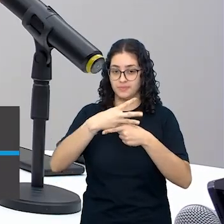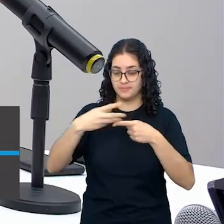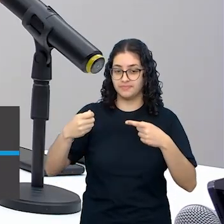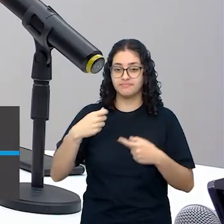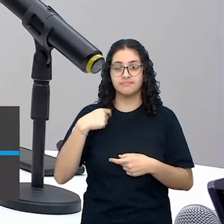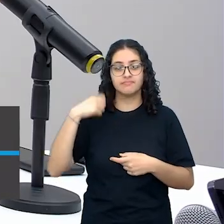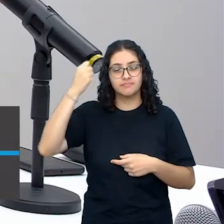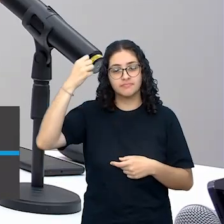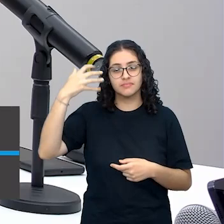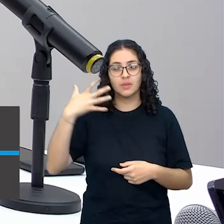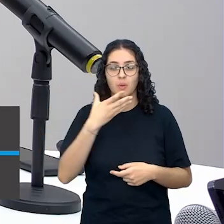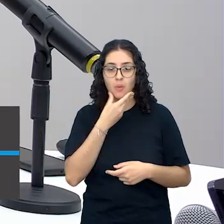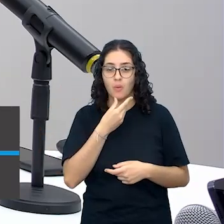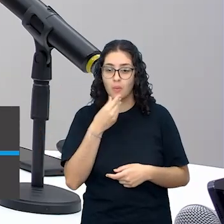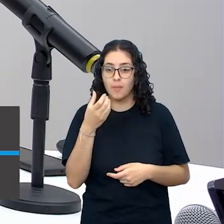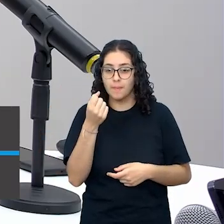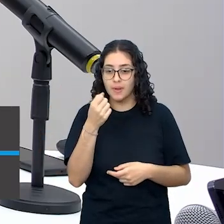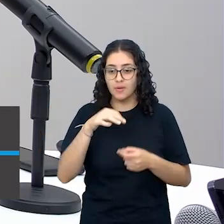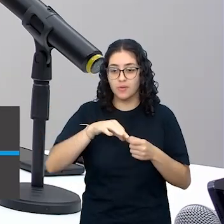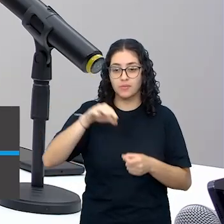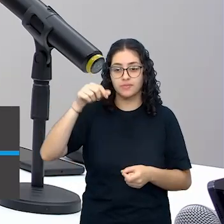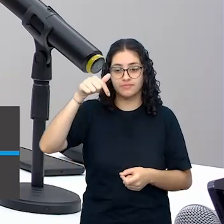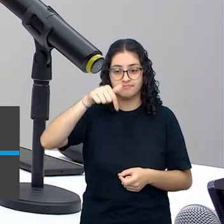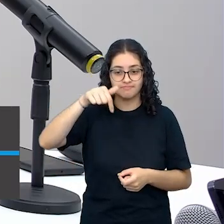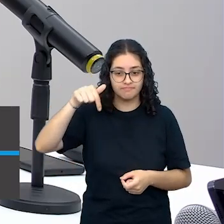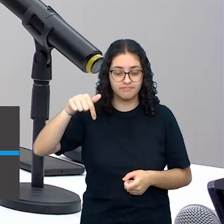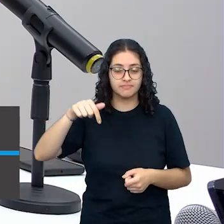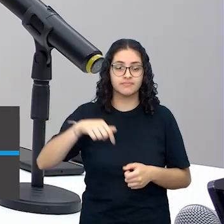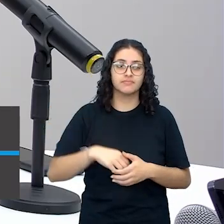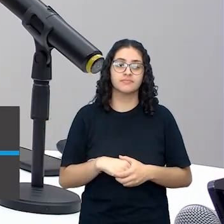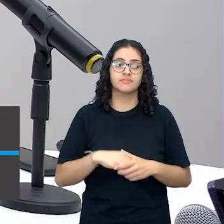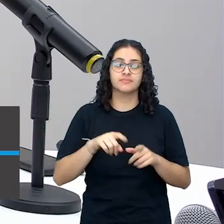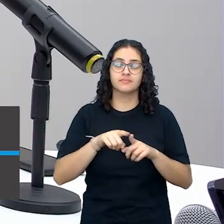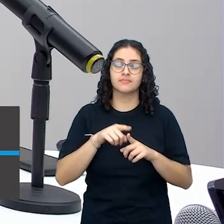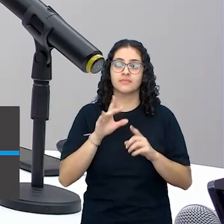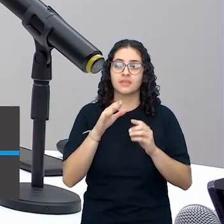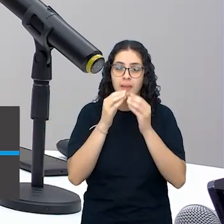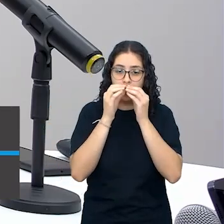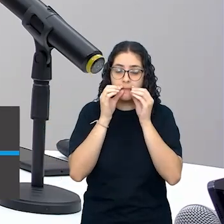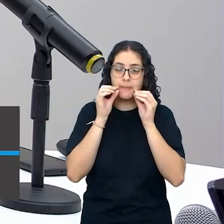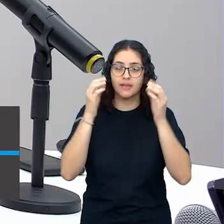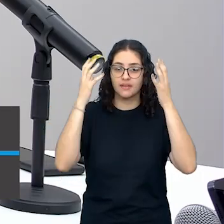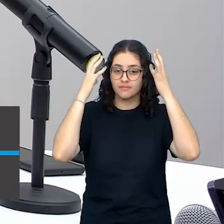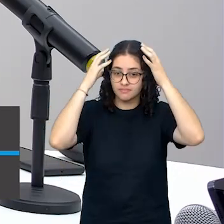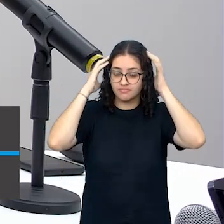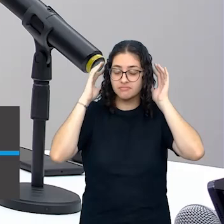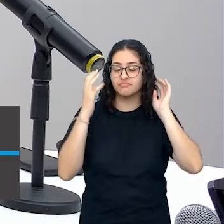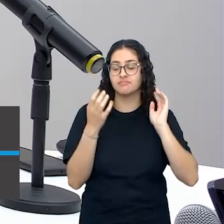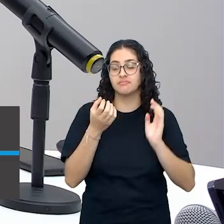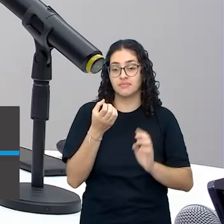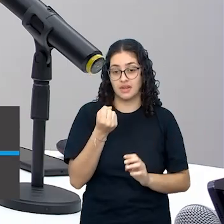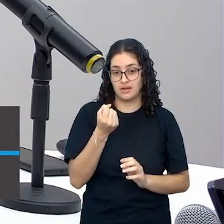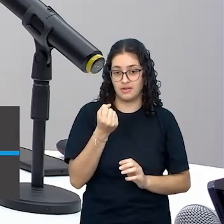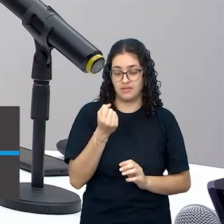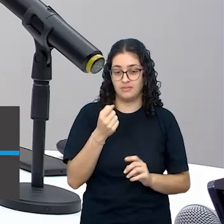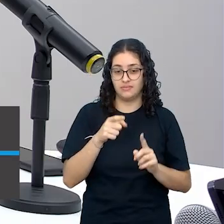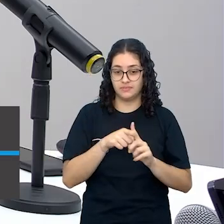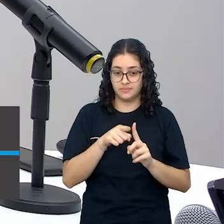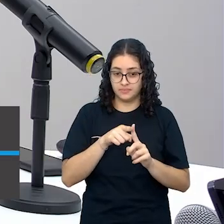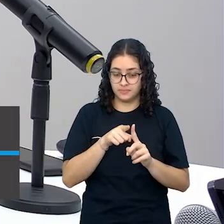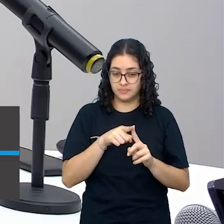branco de 1,77 m, cabelos e bigodes já um pouco grisalhos, estou usando uma camisa na cor